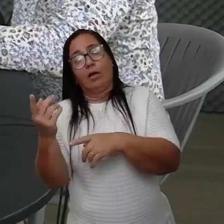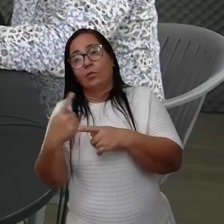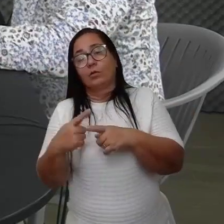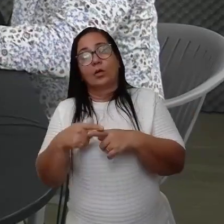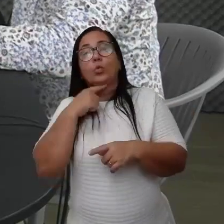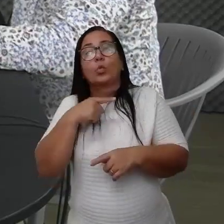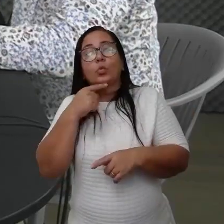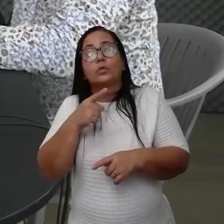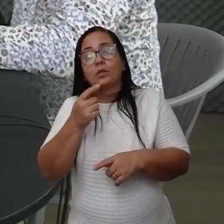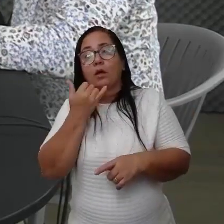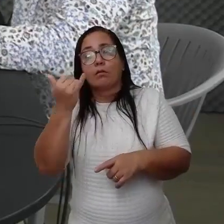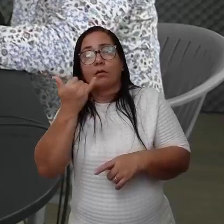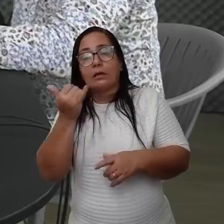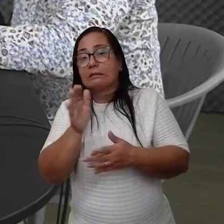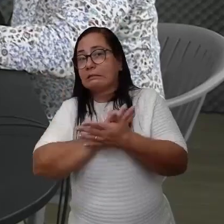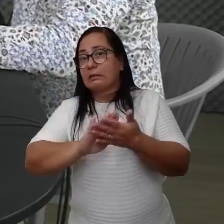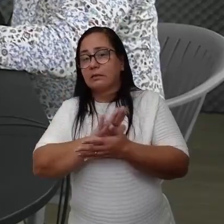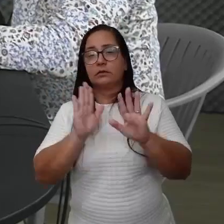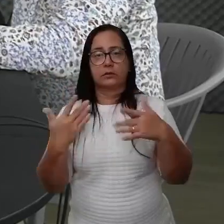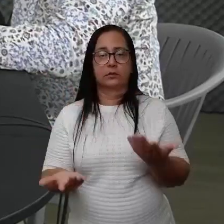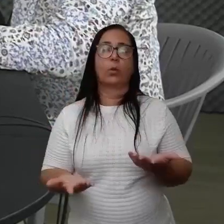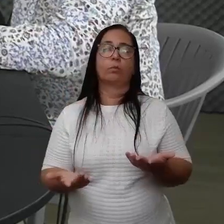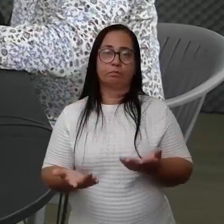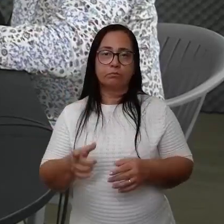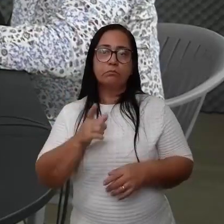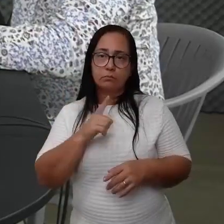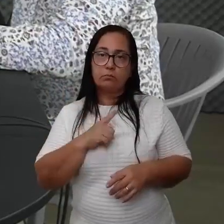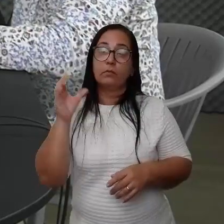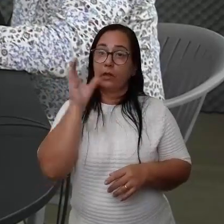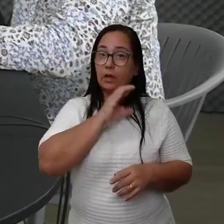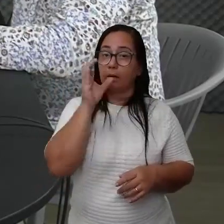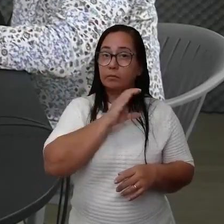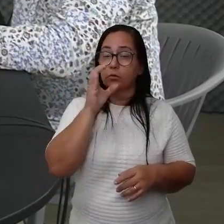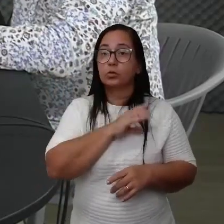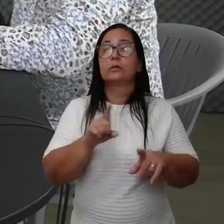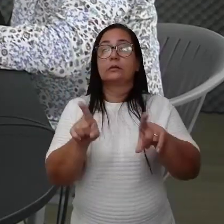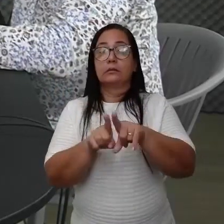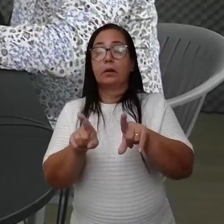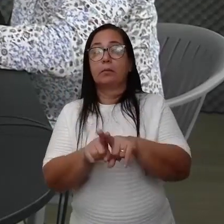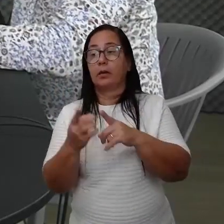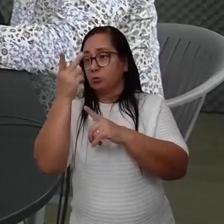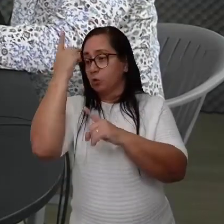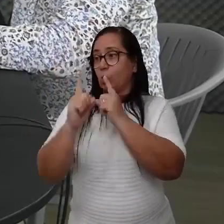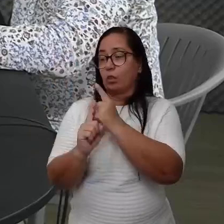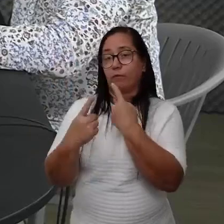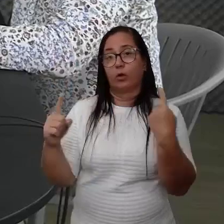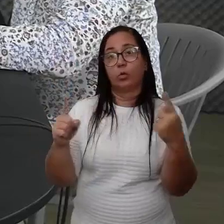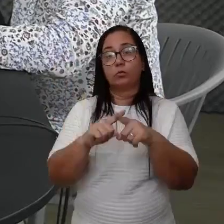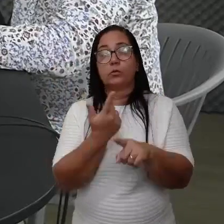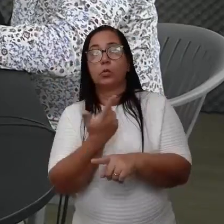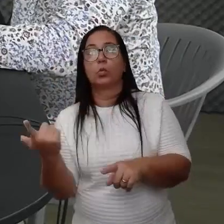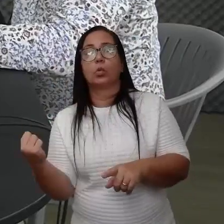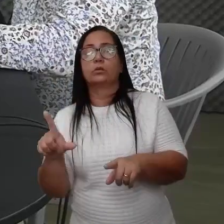não conseguia no telefone e tal, não sei o quê. Então, por um lado, agilizou, aproximou quem estava longe, mas por outro também... Acomodou,